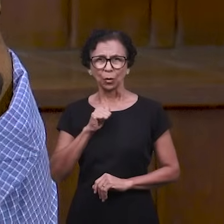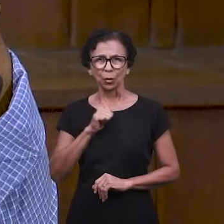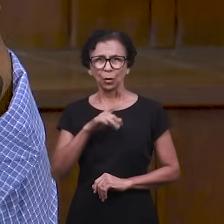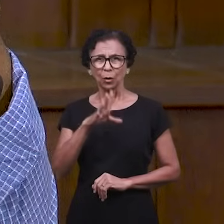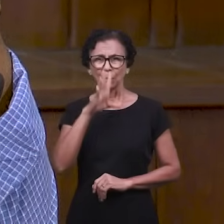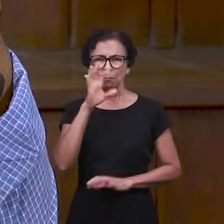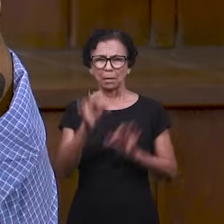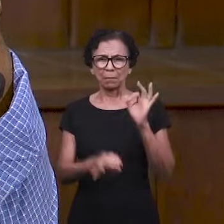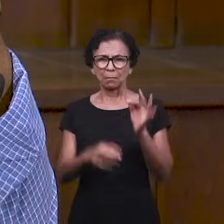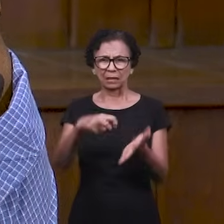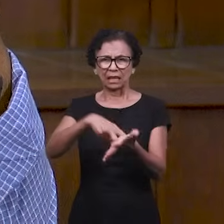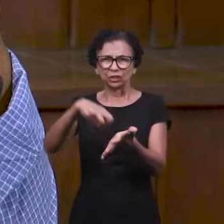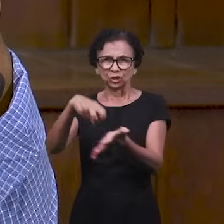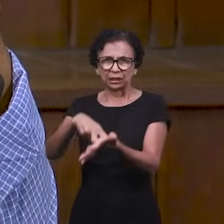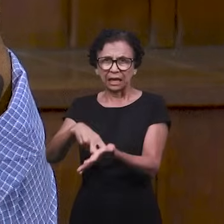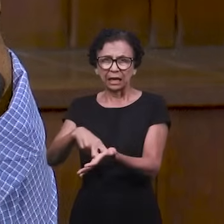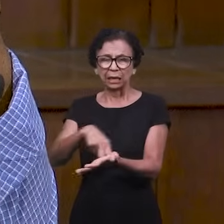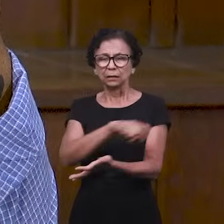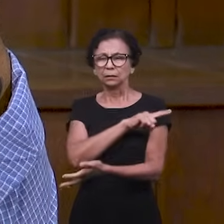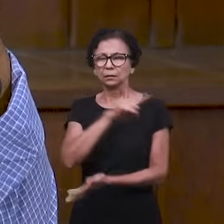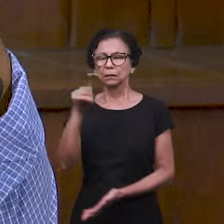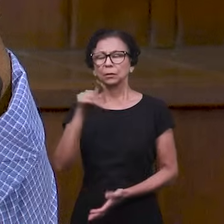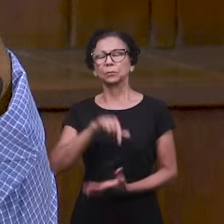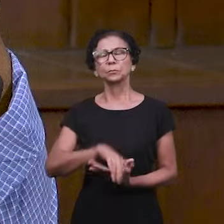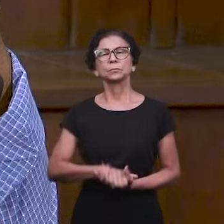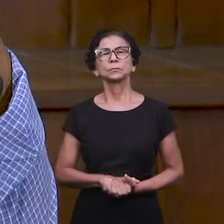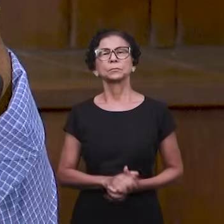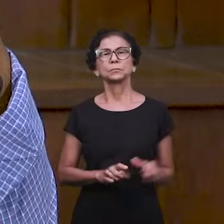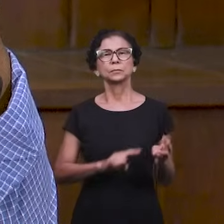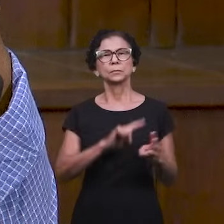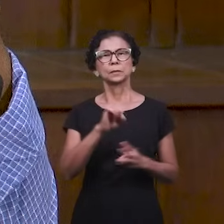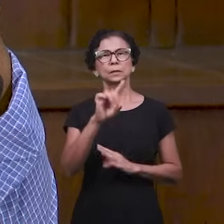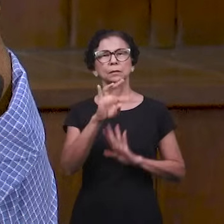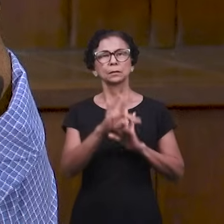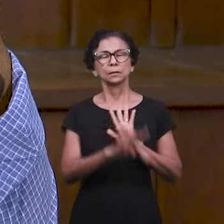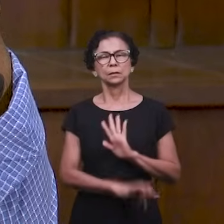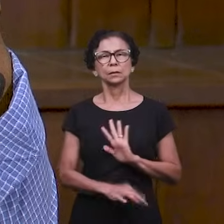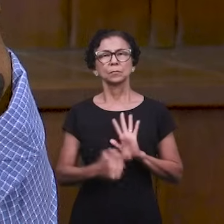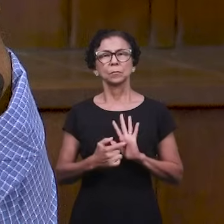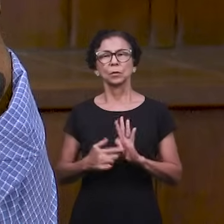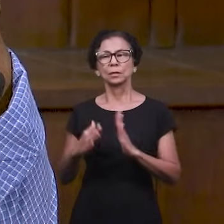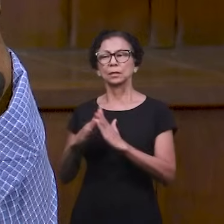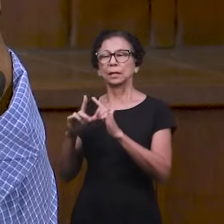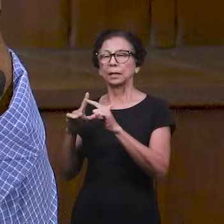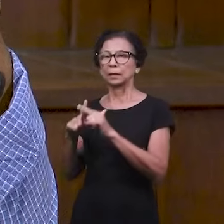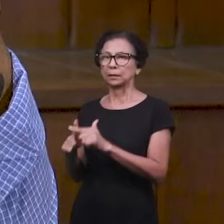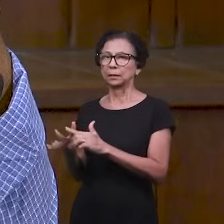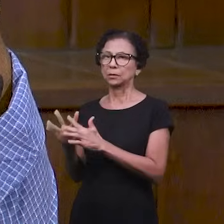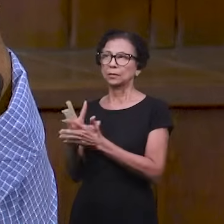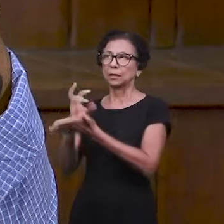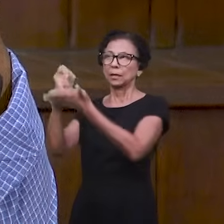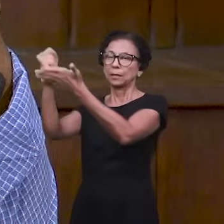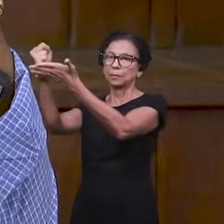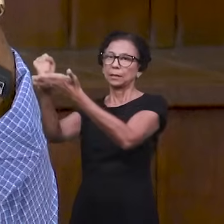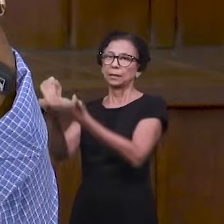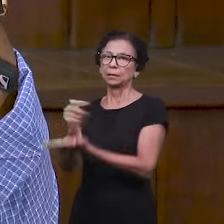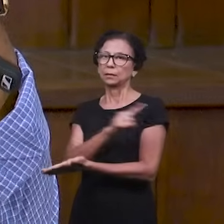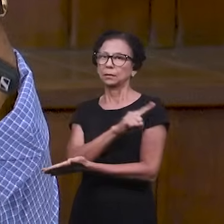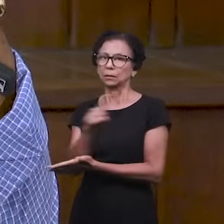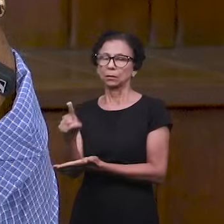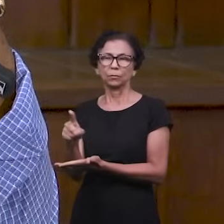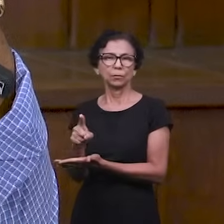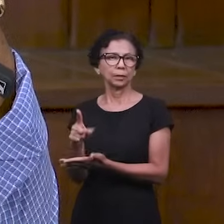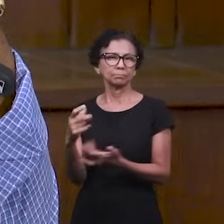ira. E esses são os 3 textos que falam que a igreja será preservada da grande tribulação. E por